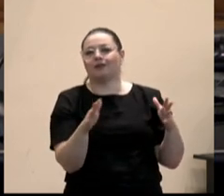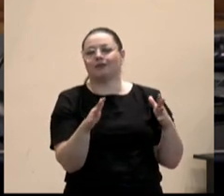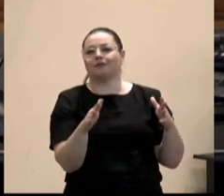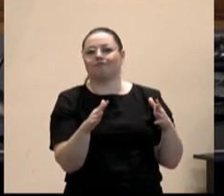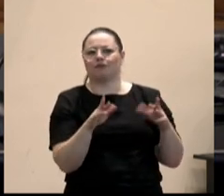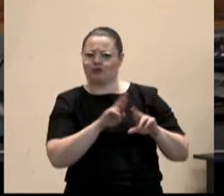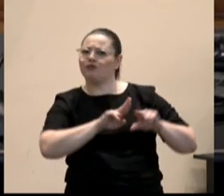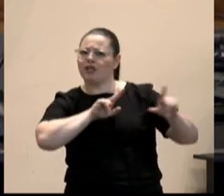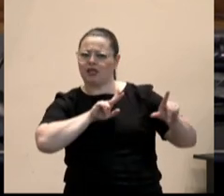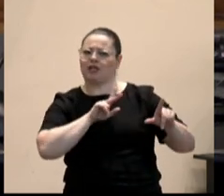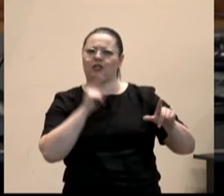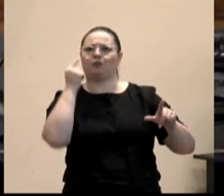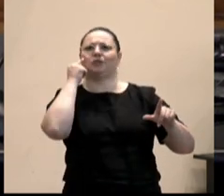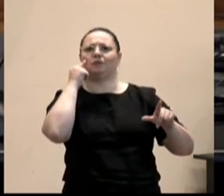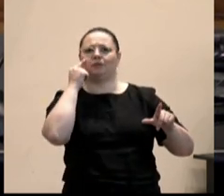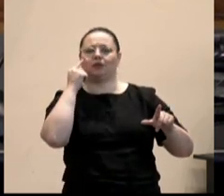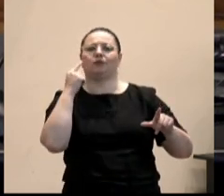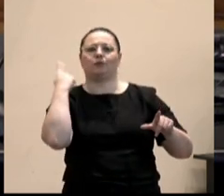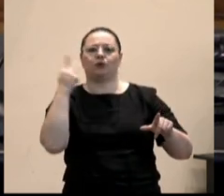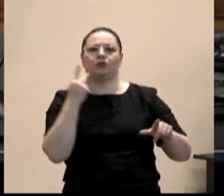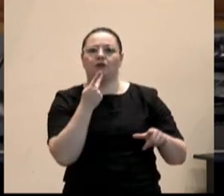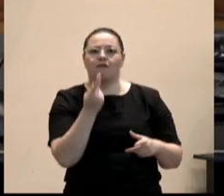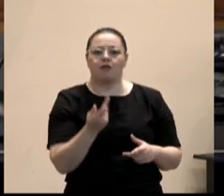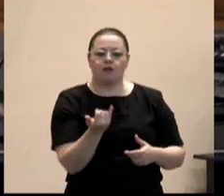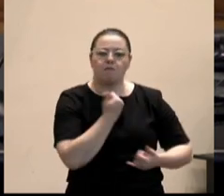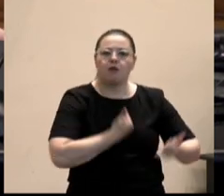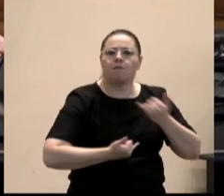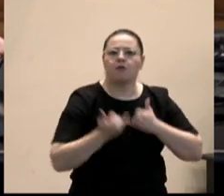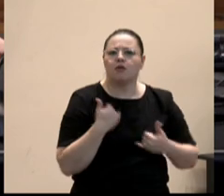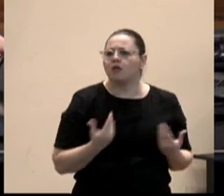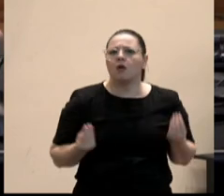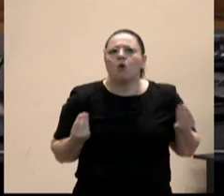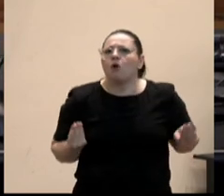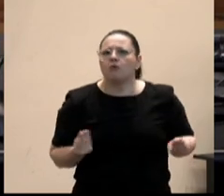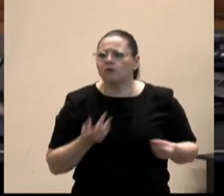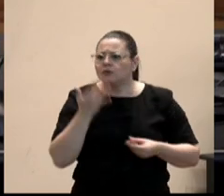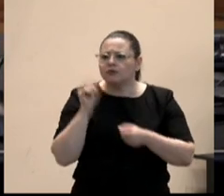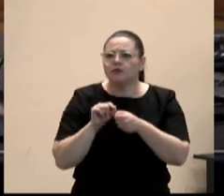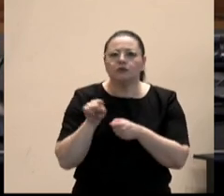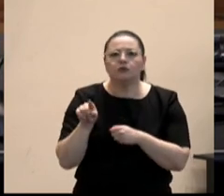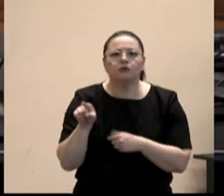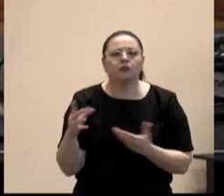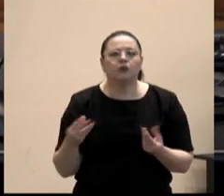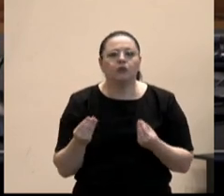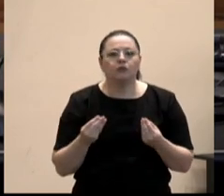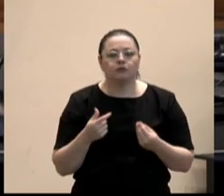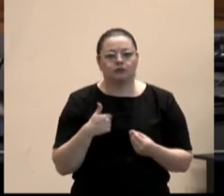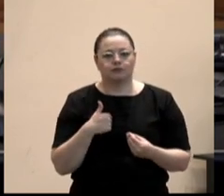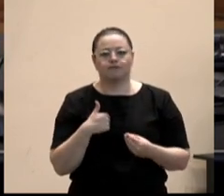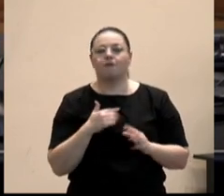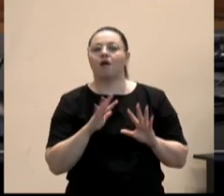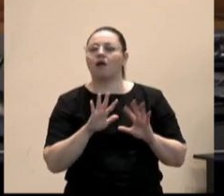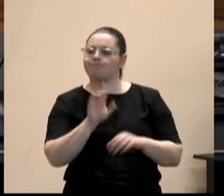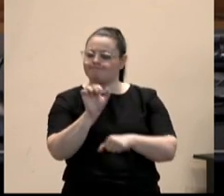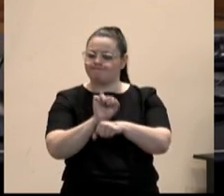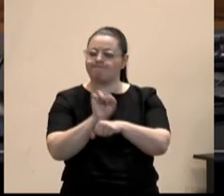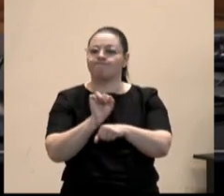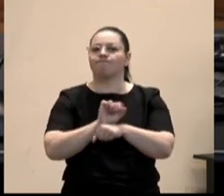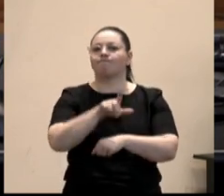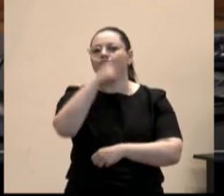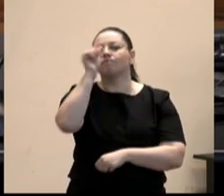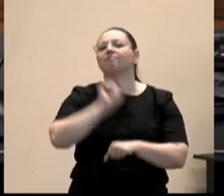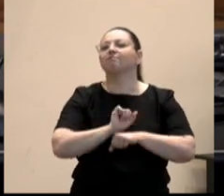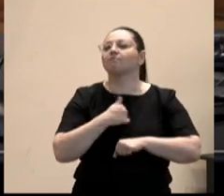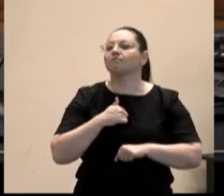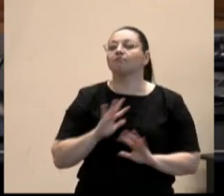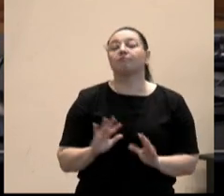políticas, eles disseram, escuta aqui, o que, que é isso? O que estão fazendo contigo? Eu disse, me aguarde, me aguarde.